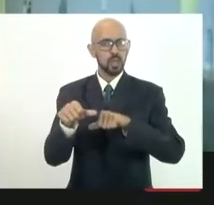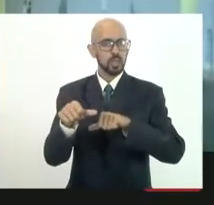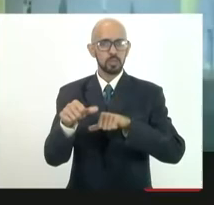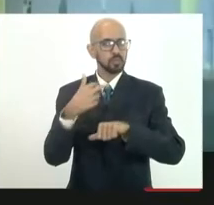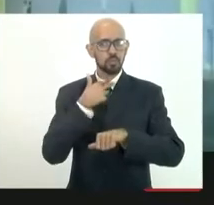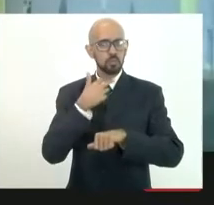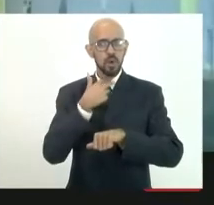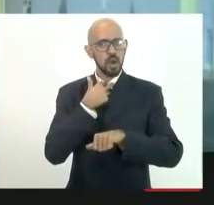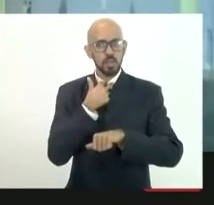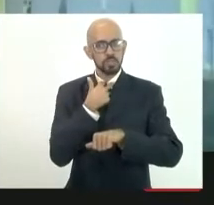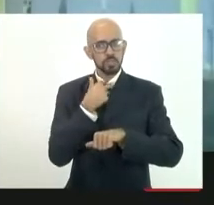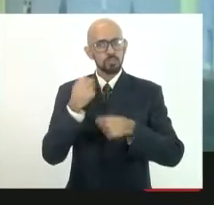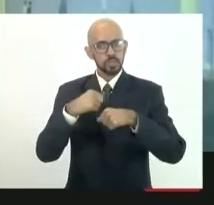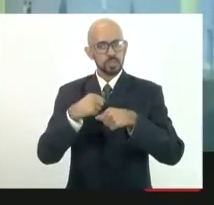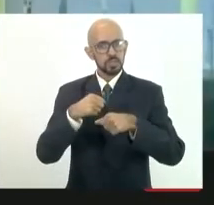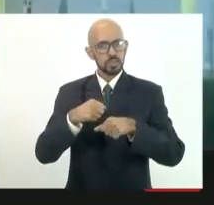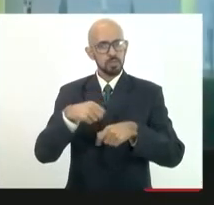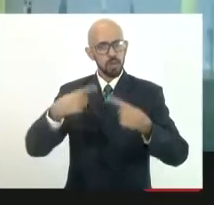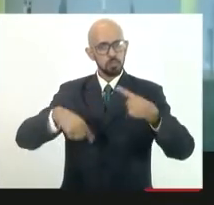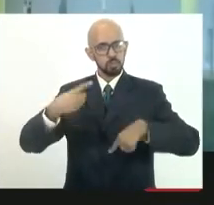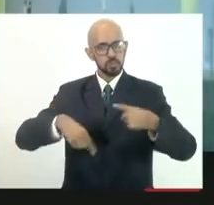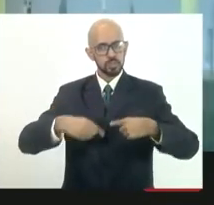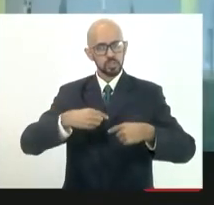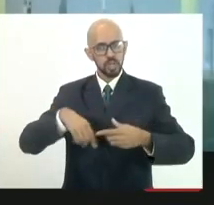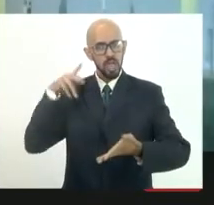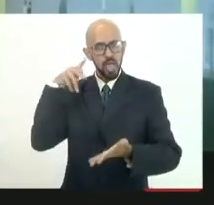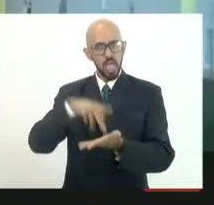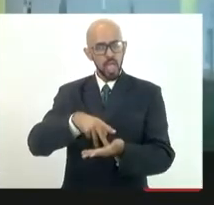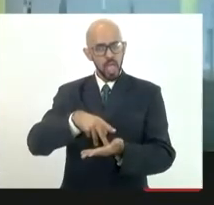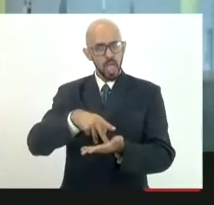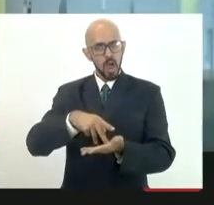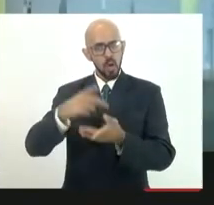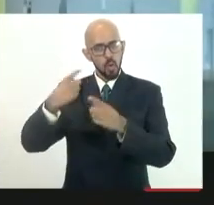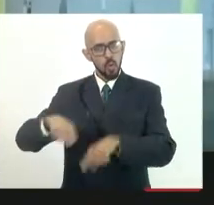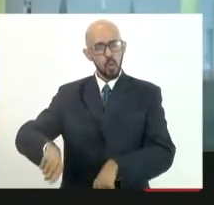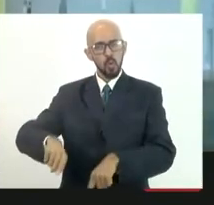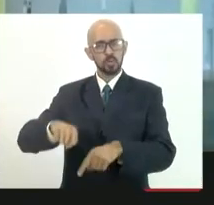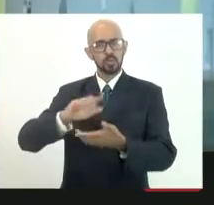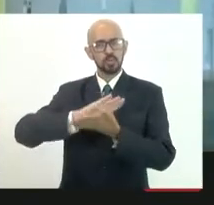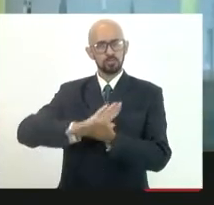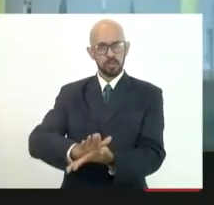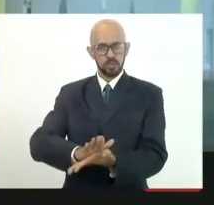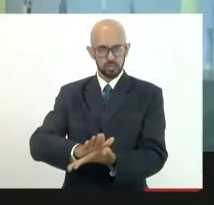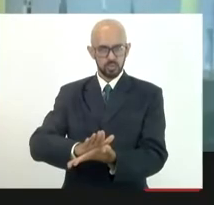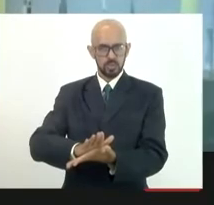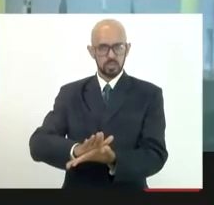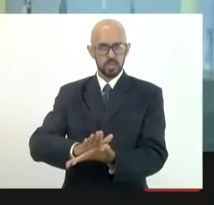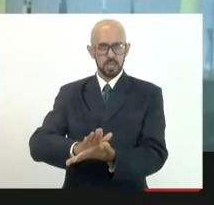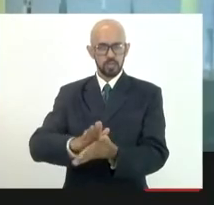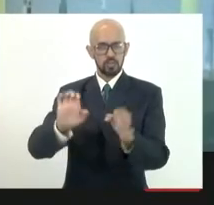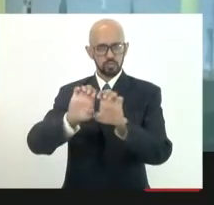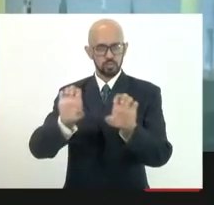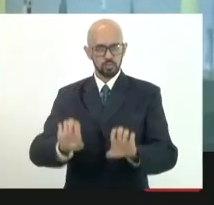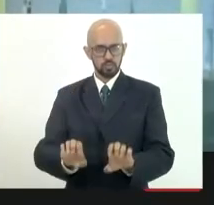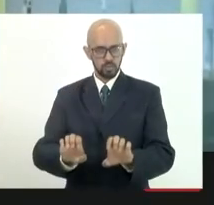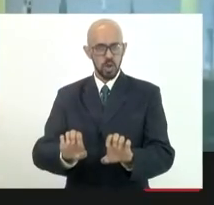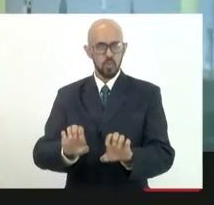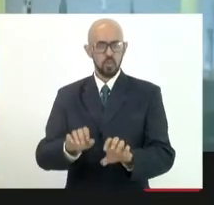essa violência religiosa, de combate a esse racismo estrutural.